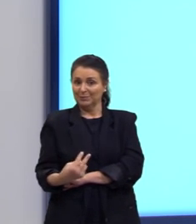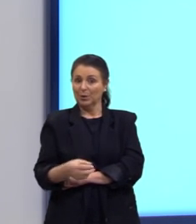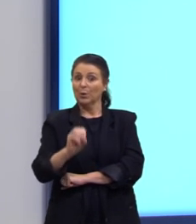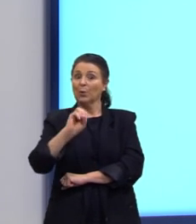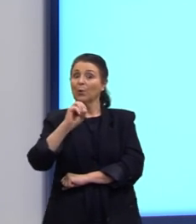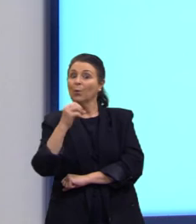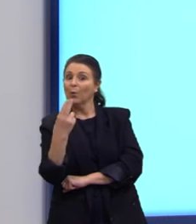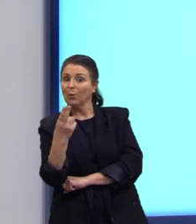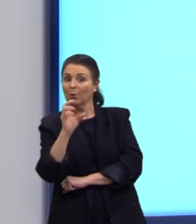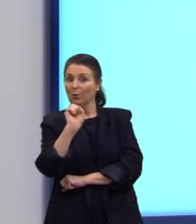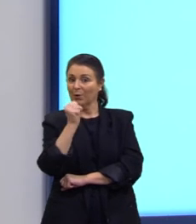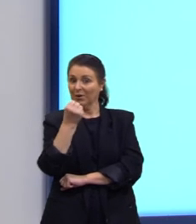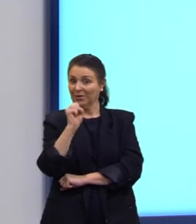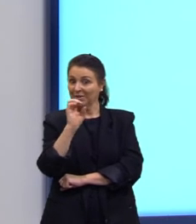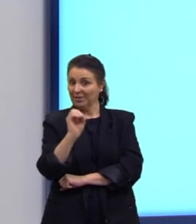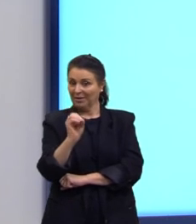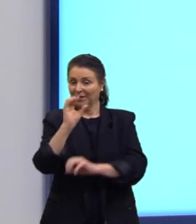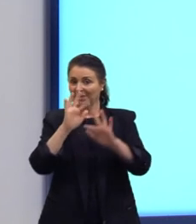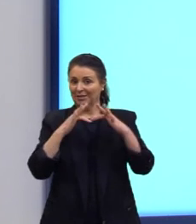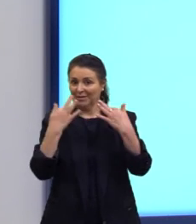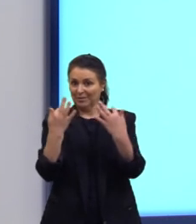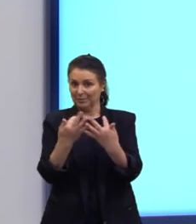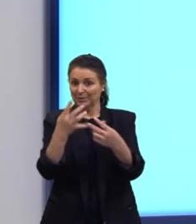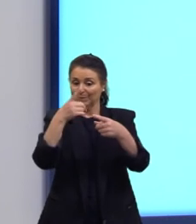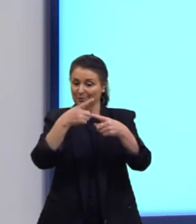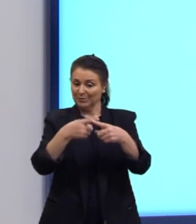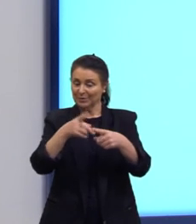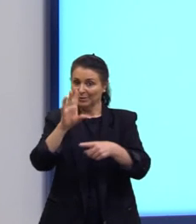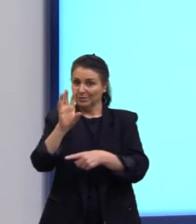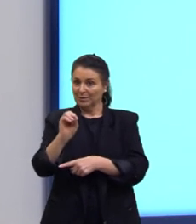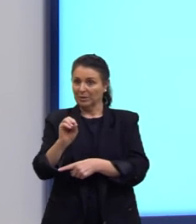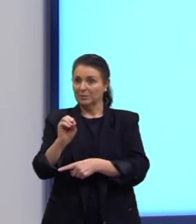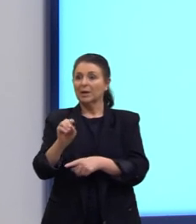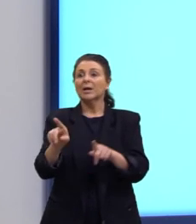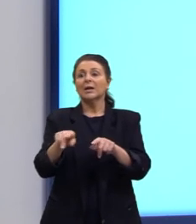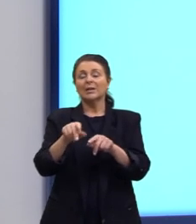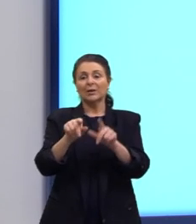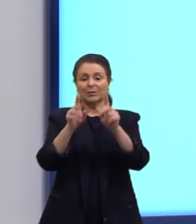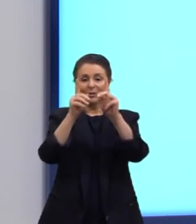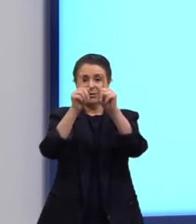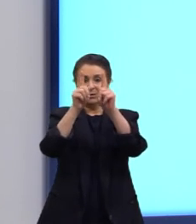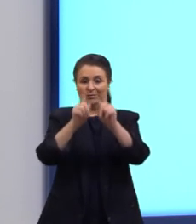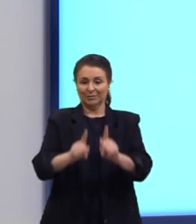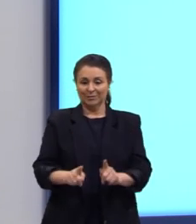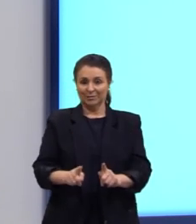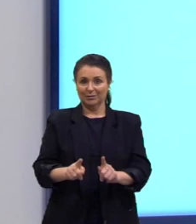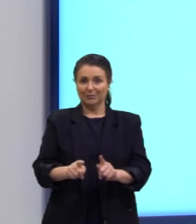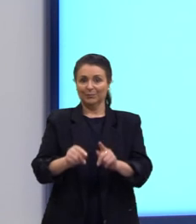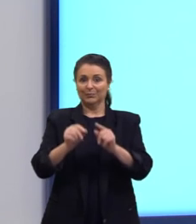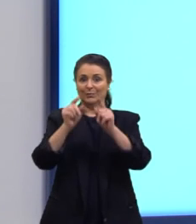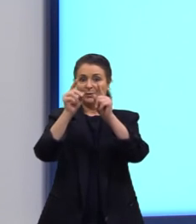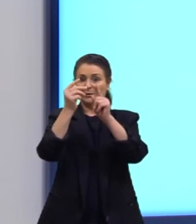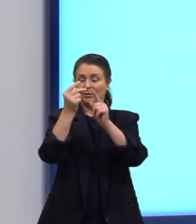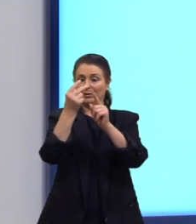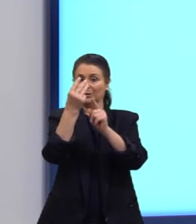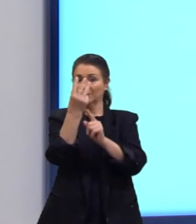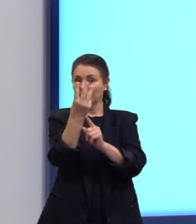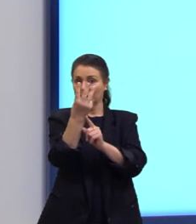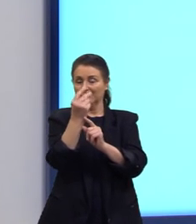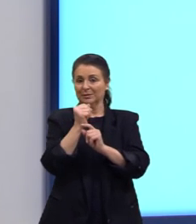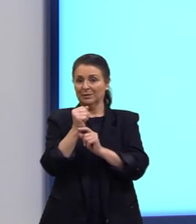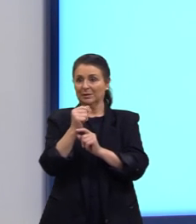multiplicando por 10 e assim nós vamos fazer para as outras três regiões então na região três